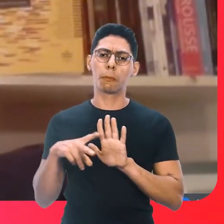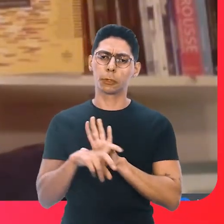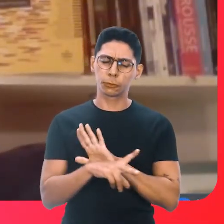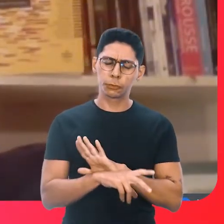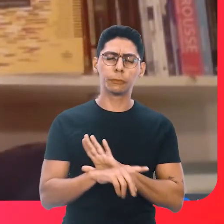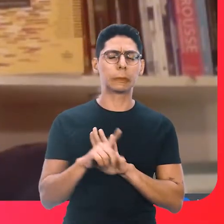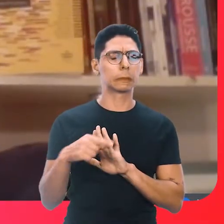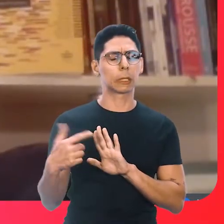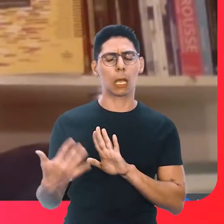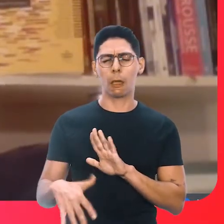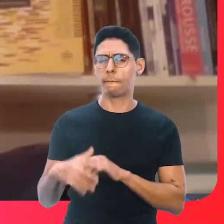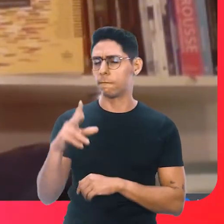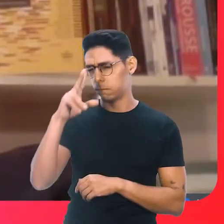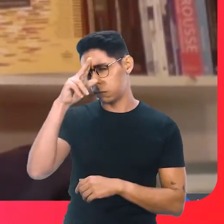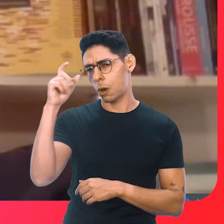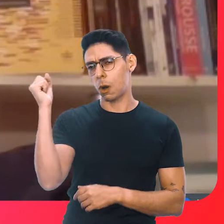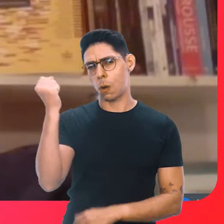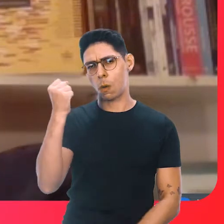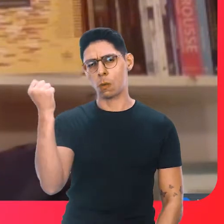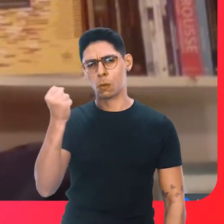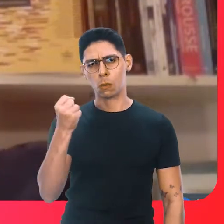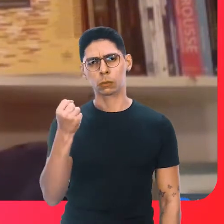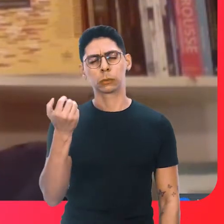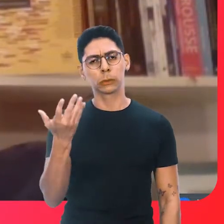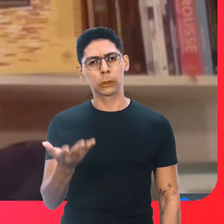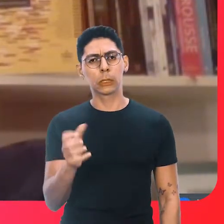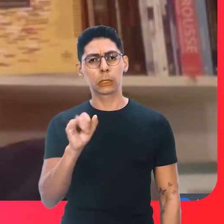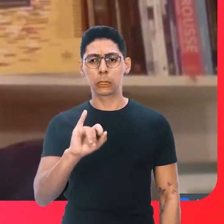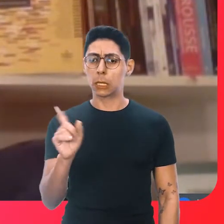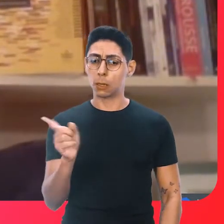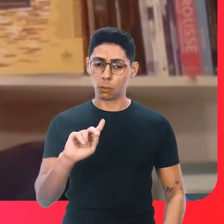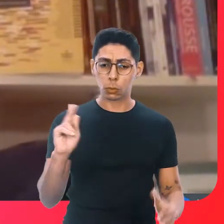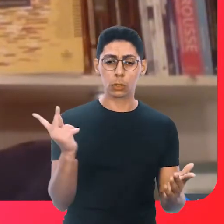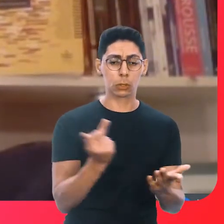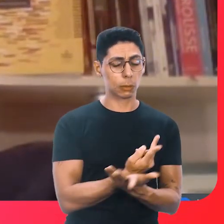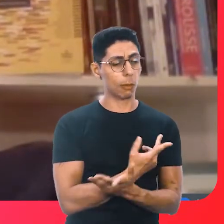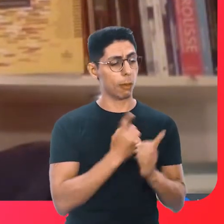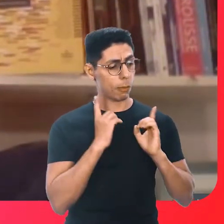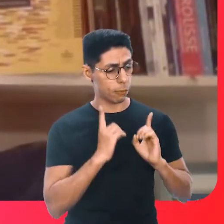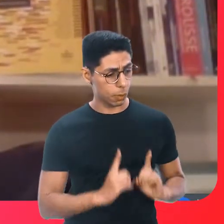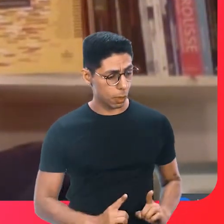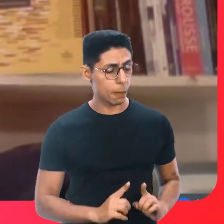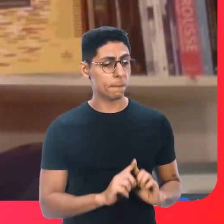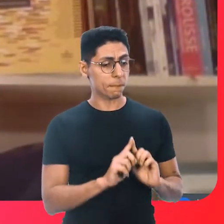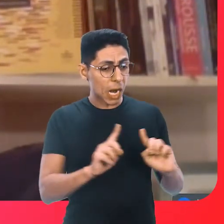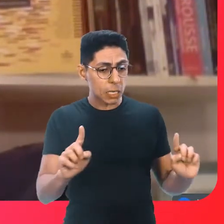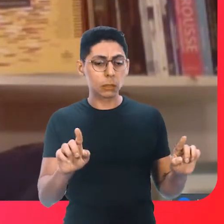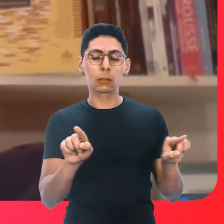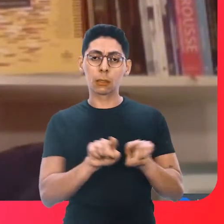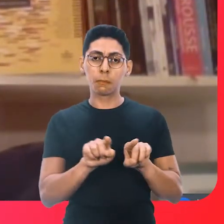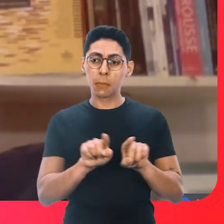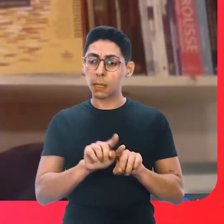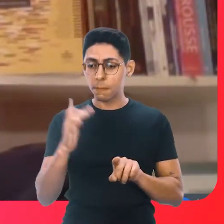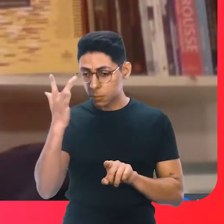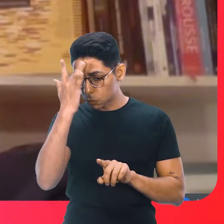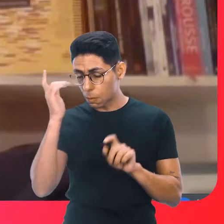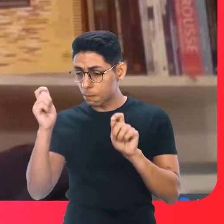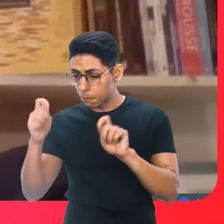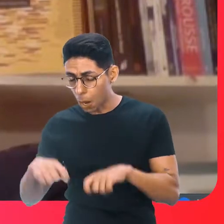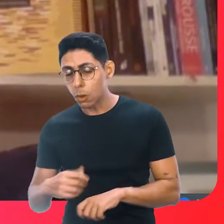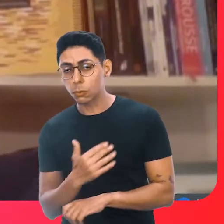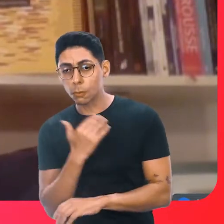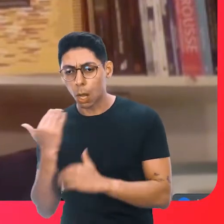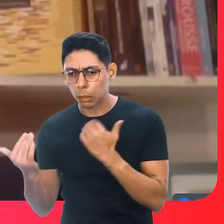muito forte, ele, se não causa deficiência, ele, quando não só causa deficiência, mas ele leva à morte de crianças,